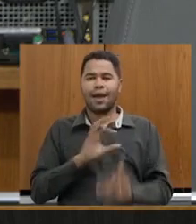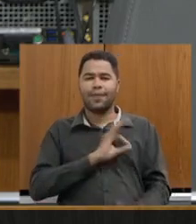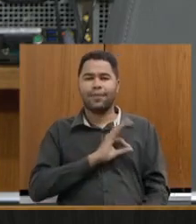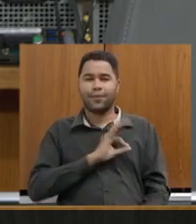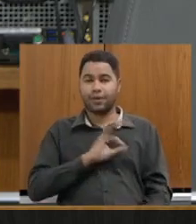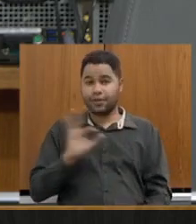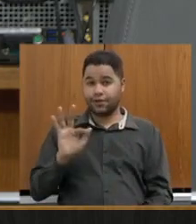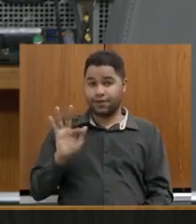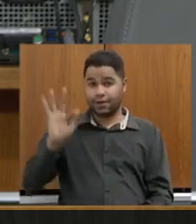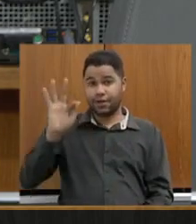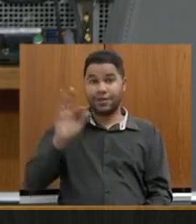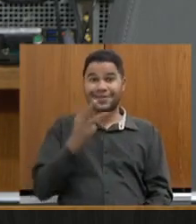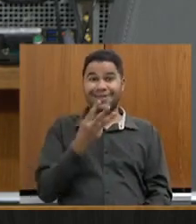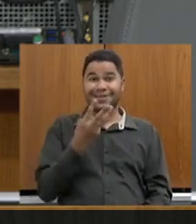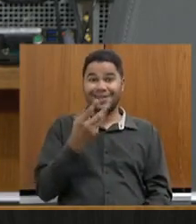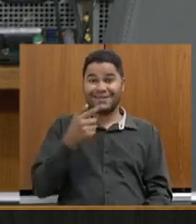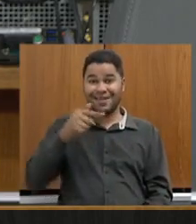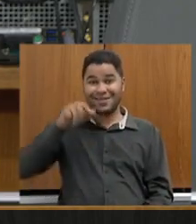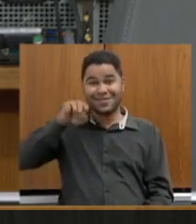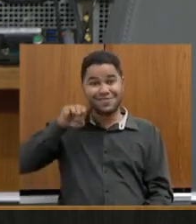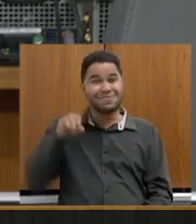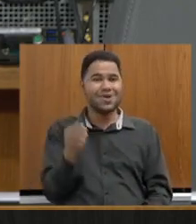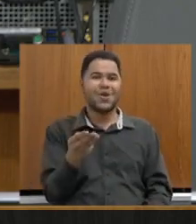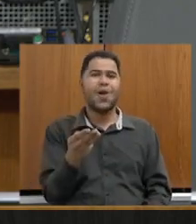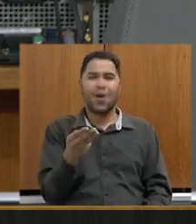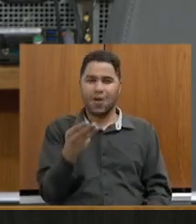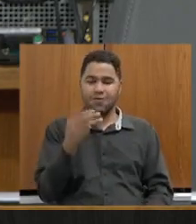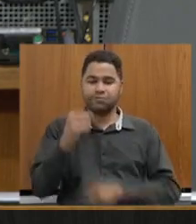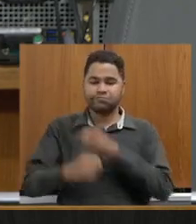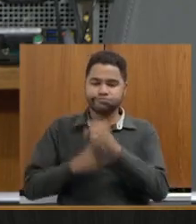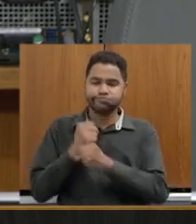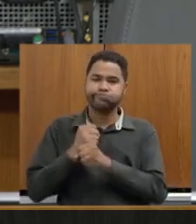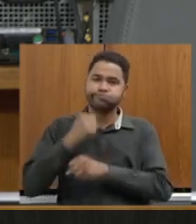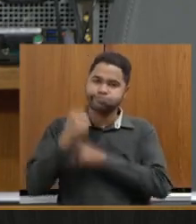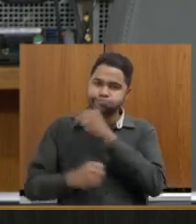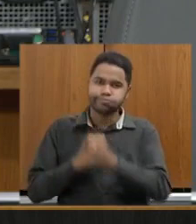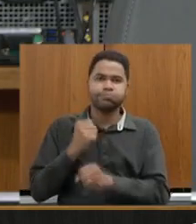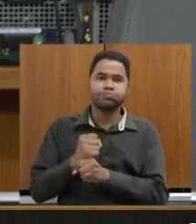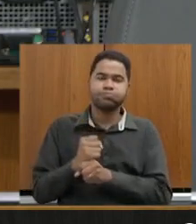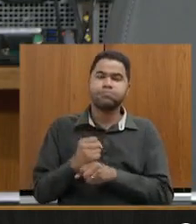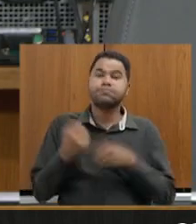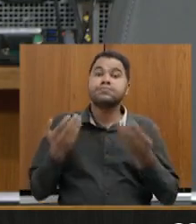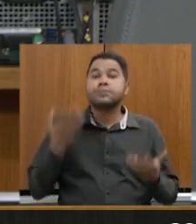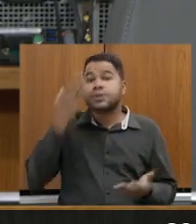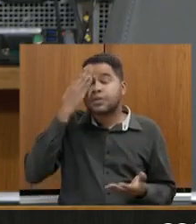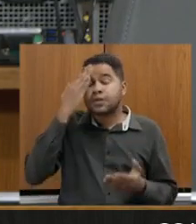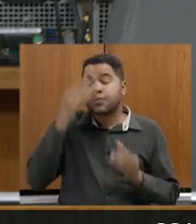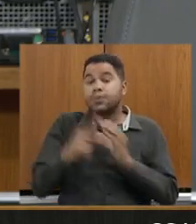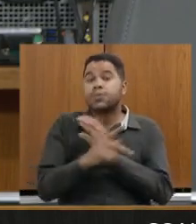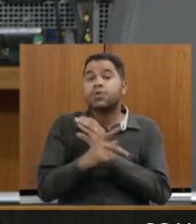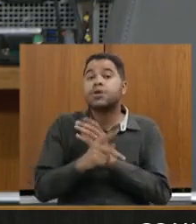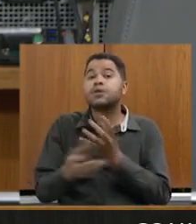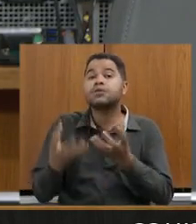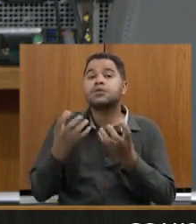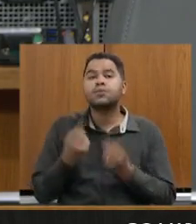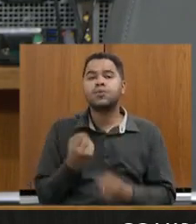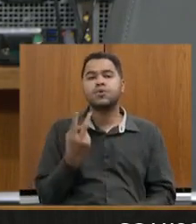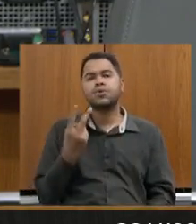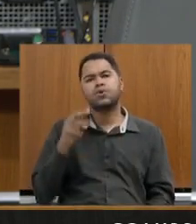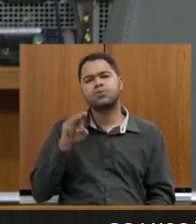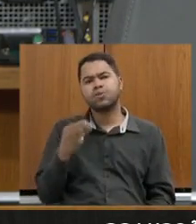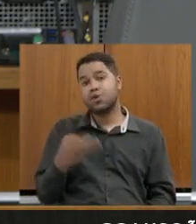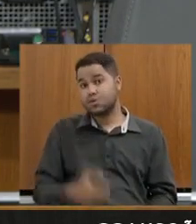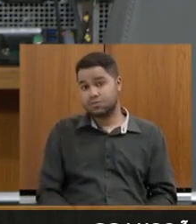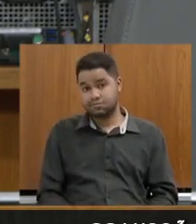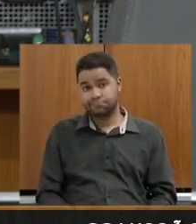2019 37 milhões em média por ano da bancada Federal mineira sabe enquanto a polícia civil recebia dois